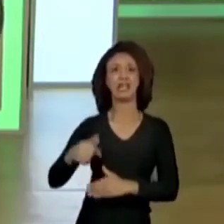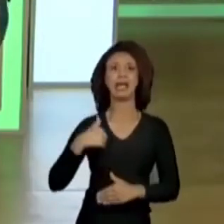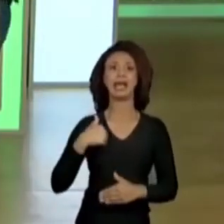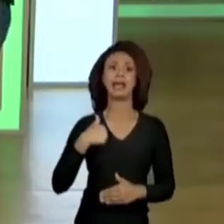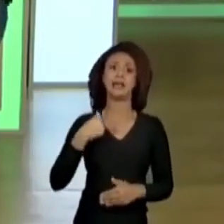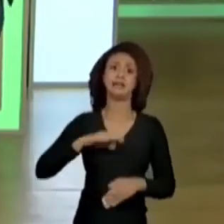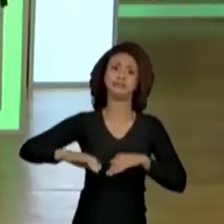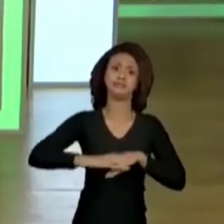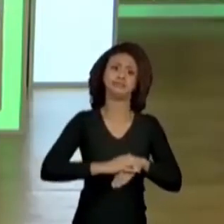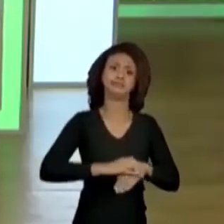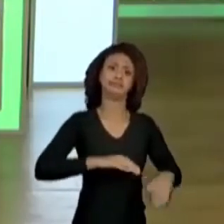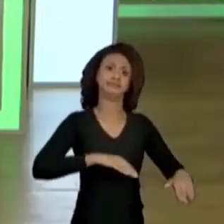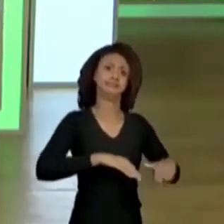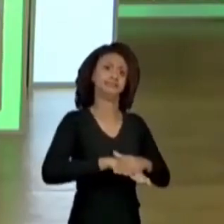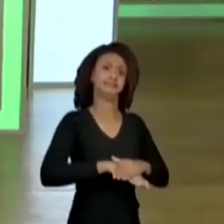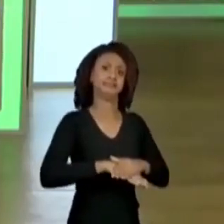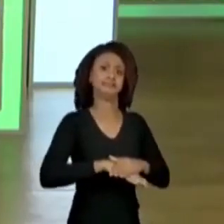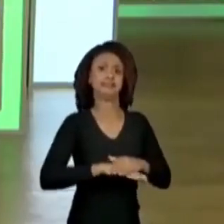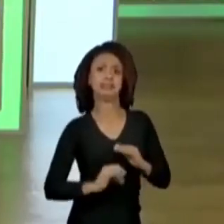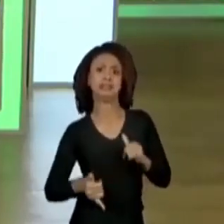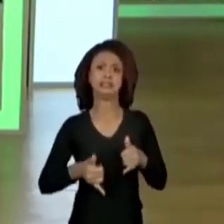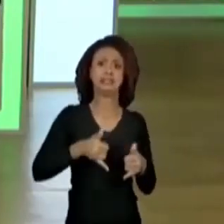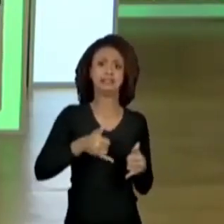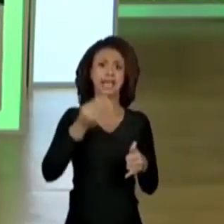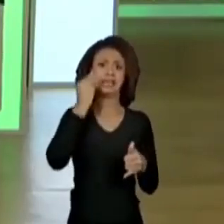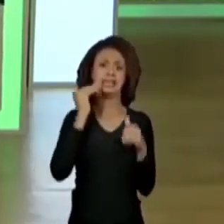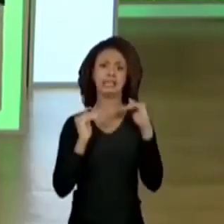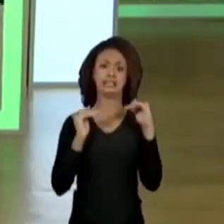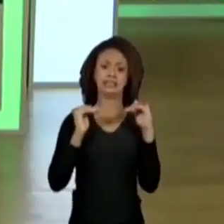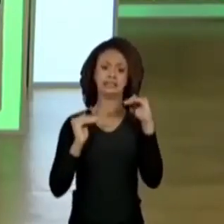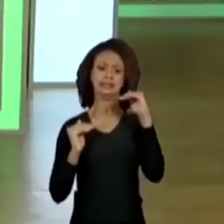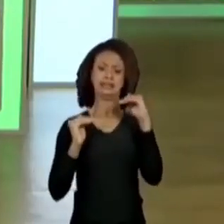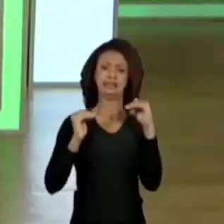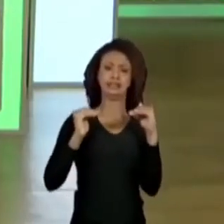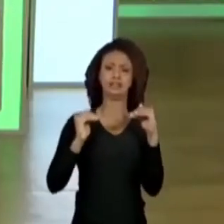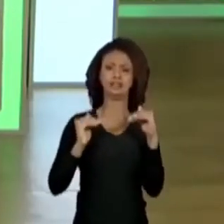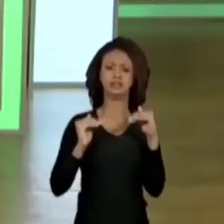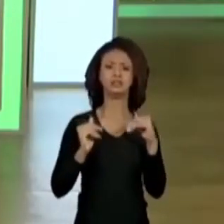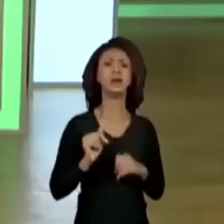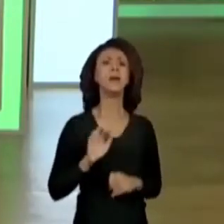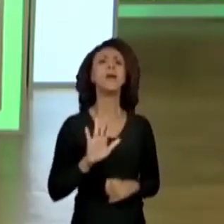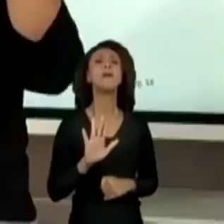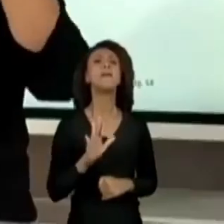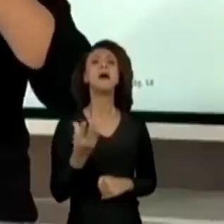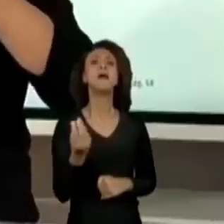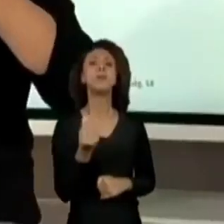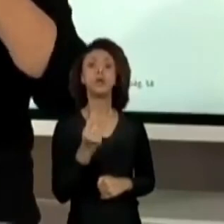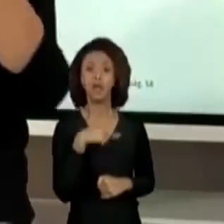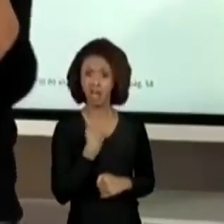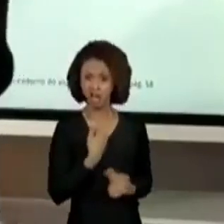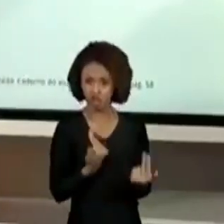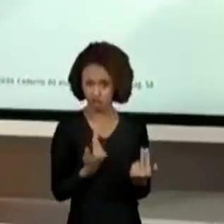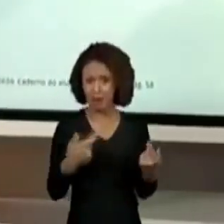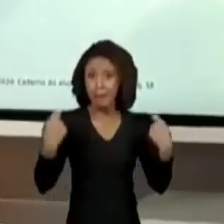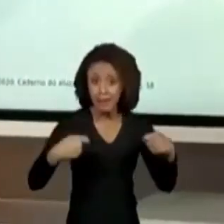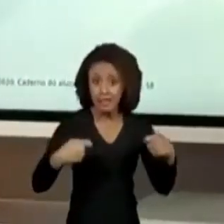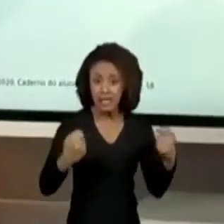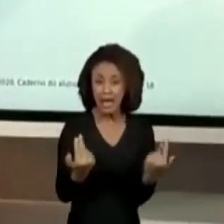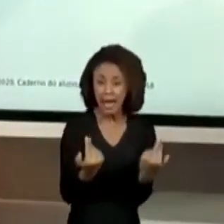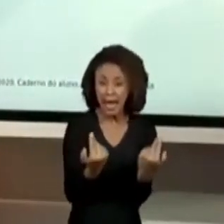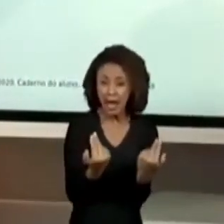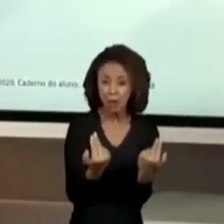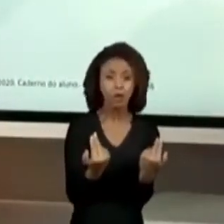ficar na altura. Mas por quê? A gente tem que ser igual? Não. Não, somos diferentes. Estamos